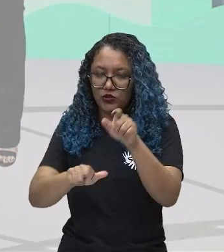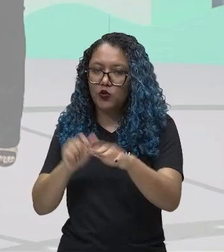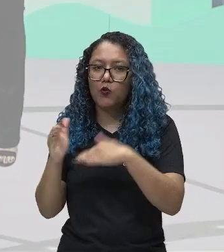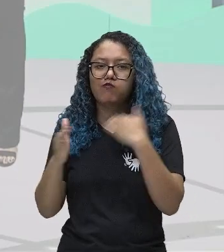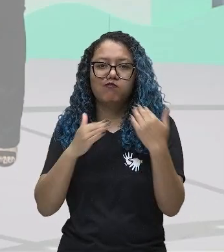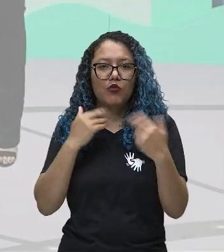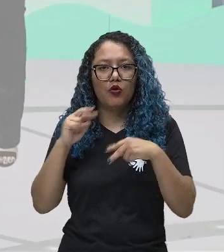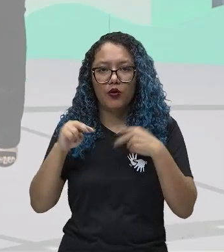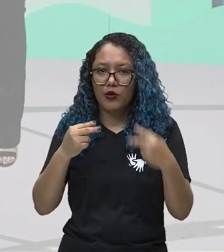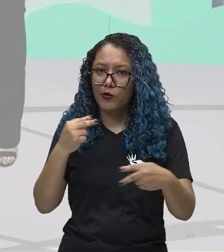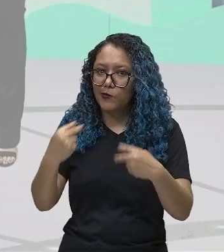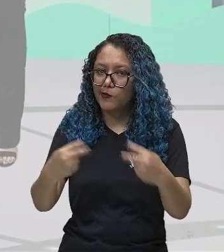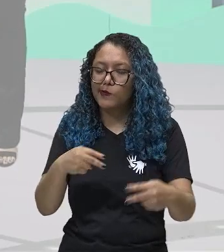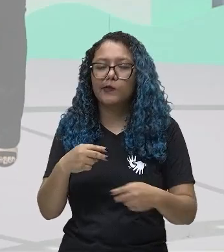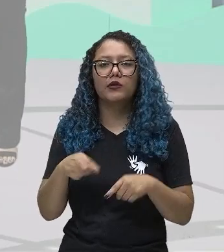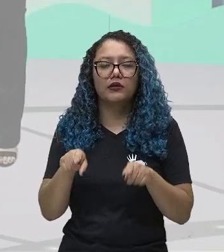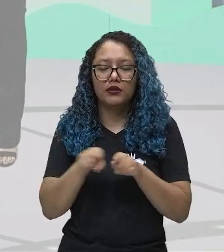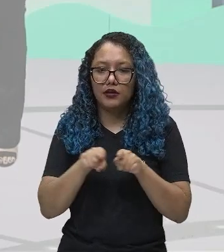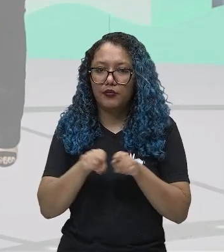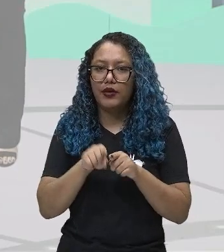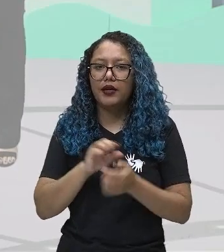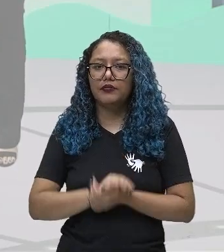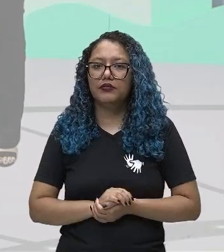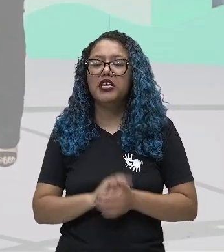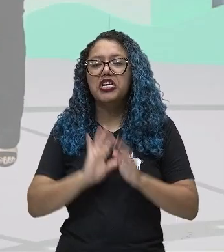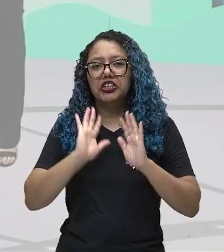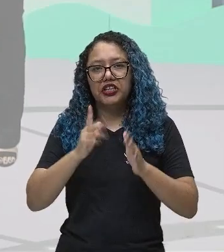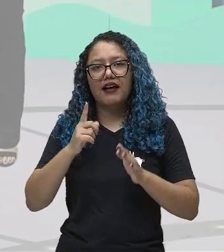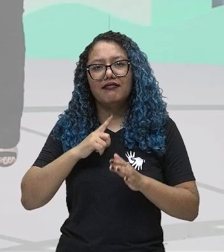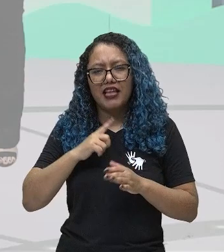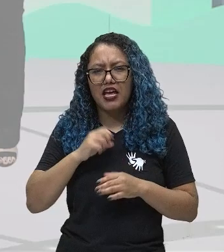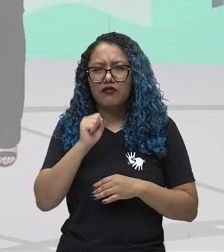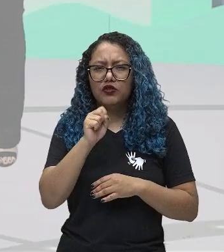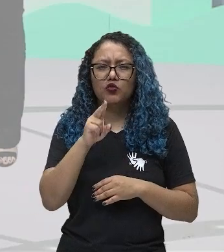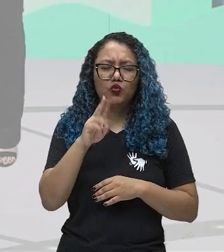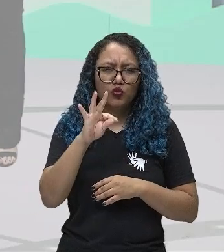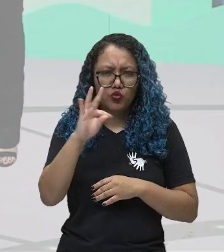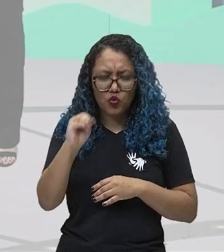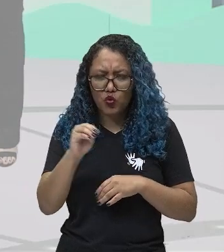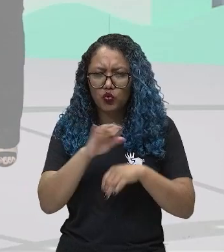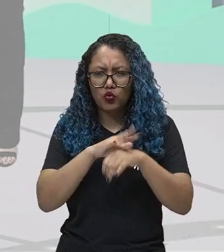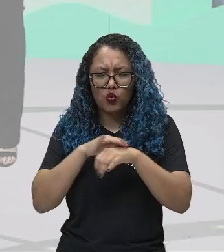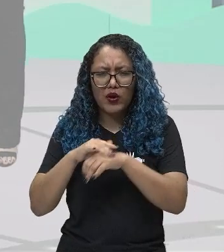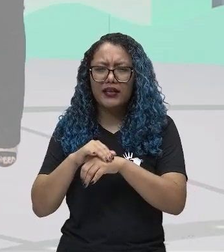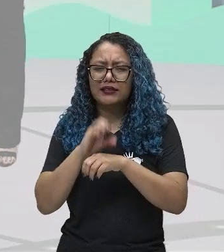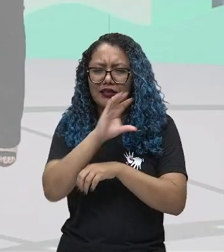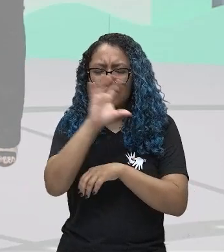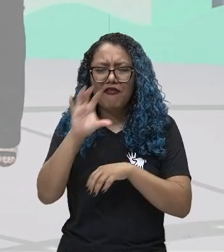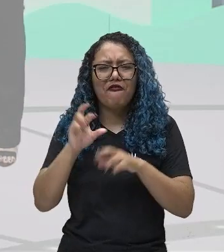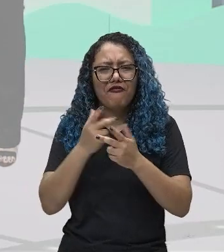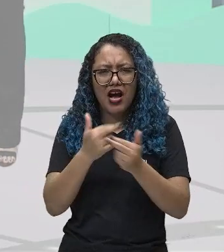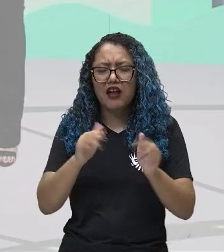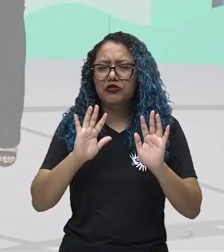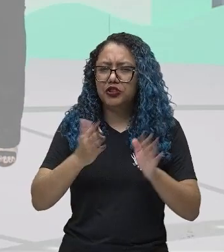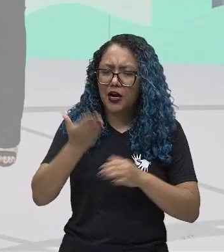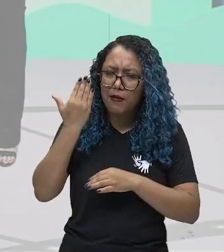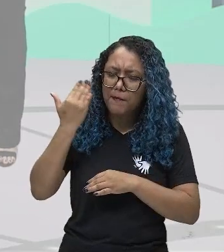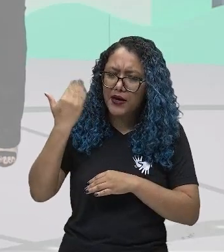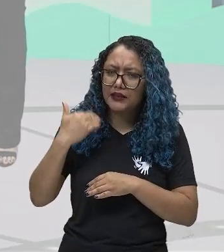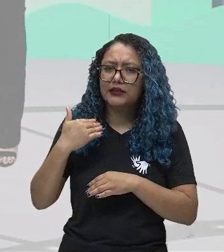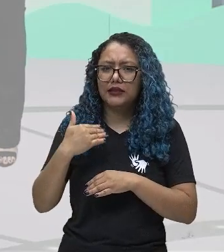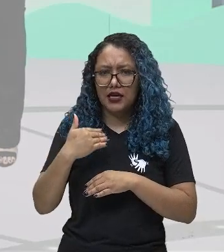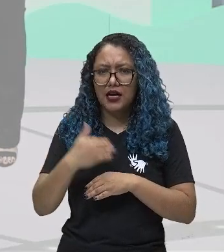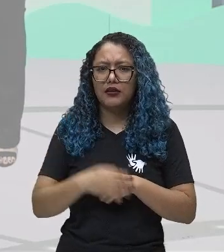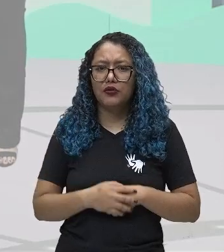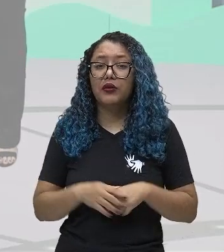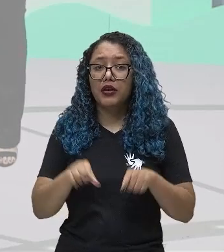a cólera já ocorreram diversos surtos, né, durante a história e da humanidade, e é também uma doença